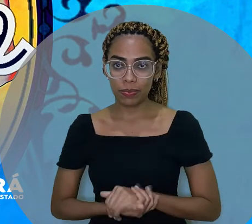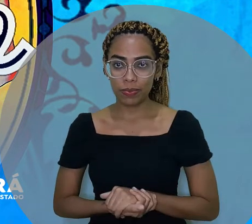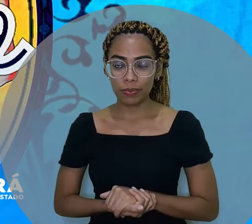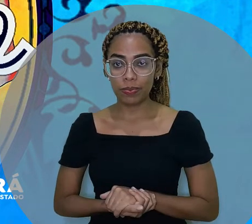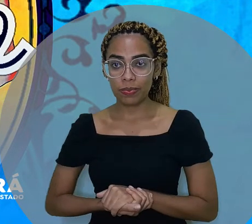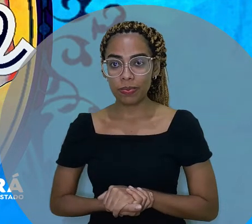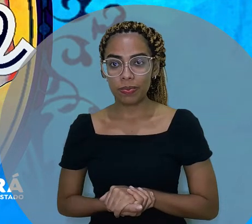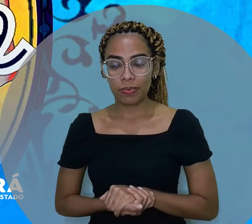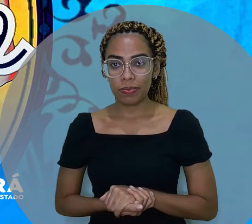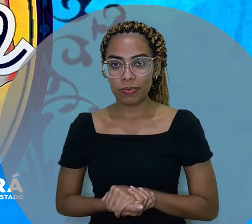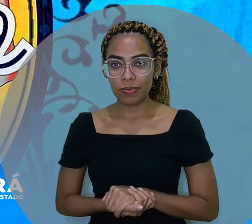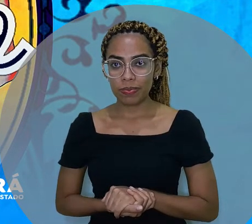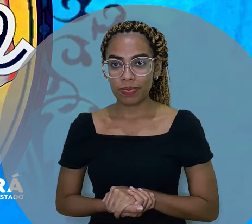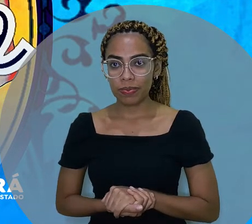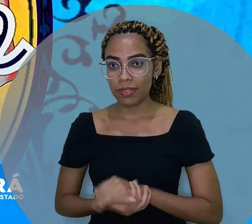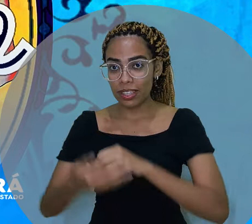nome.